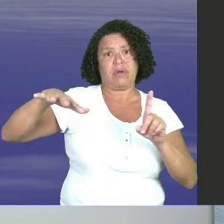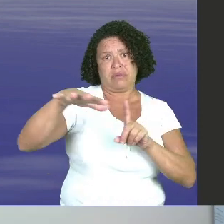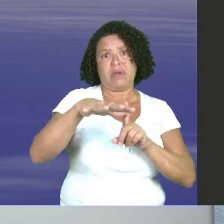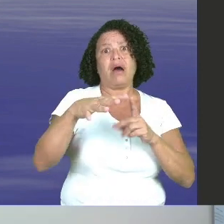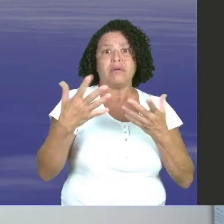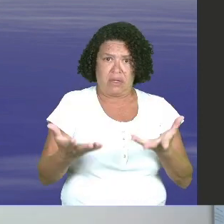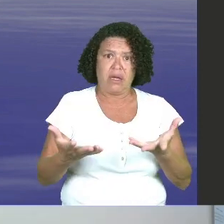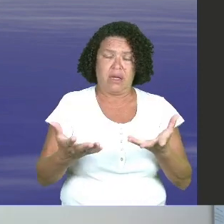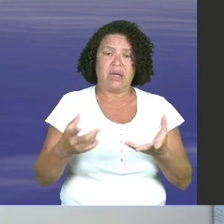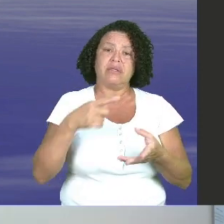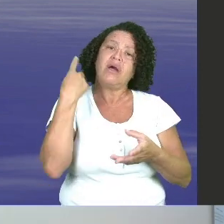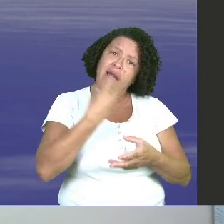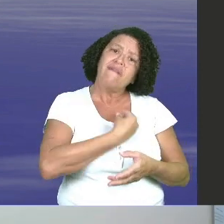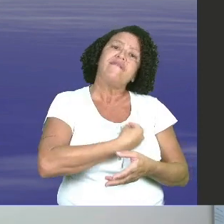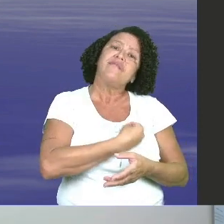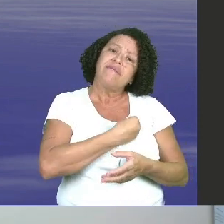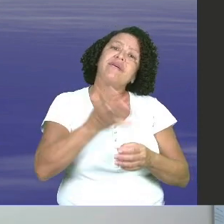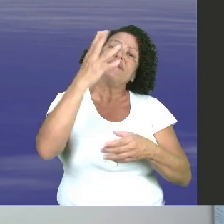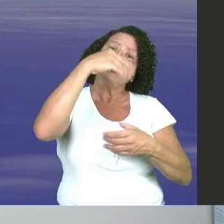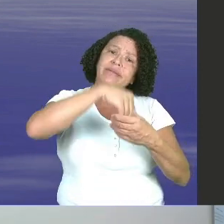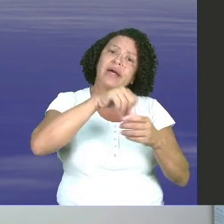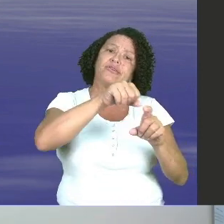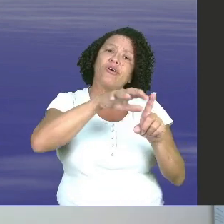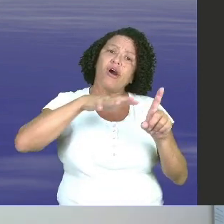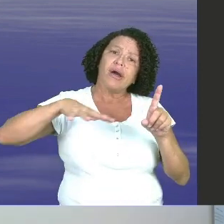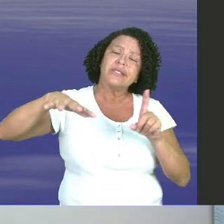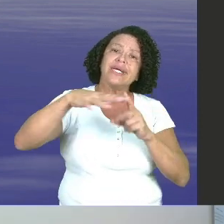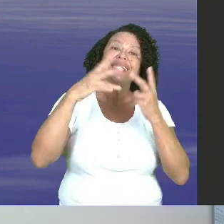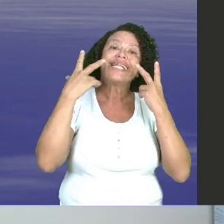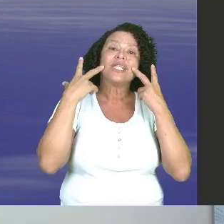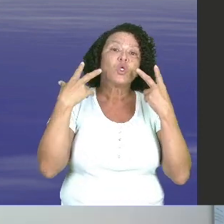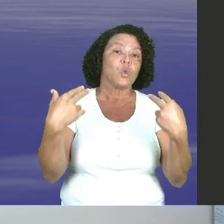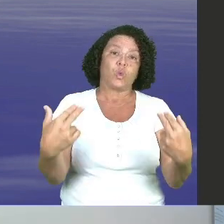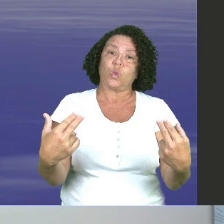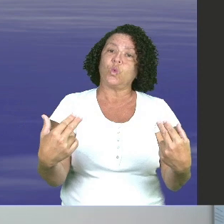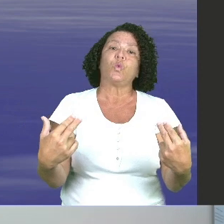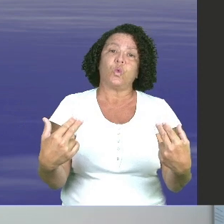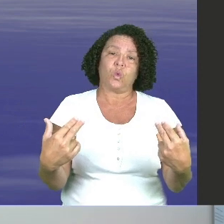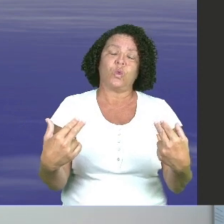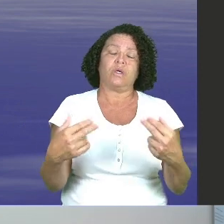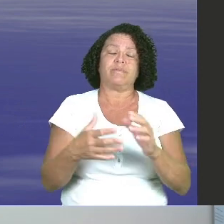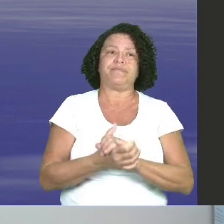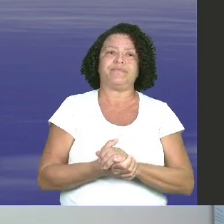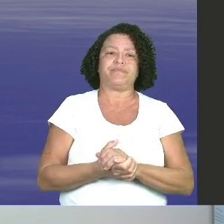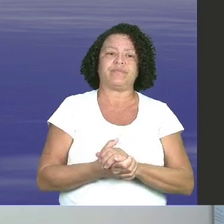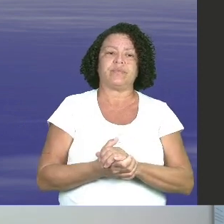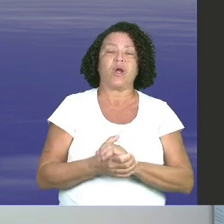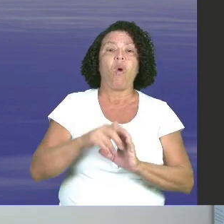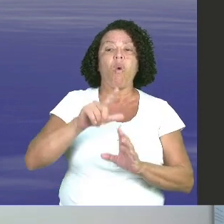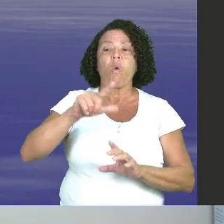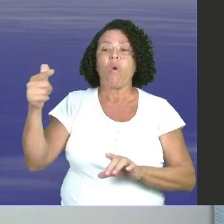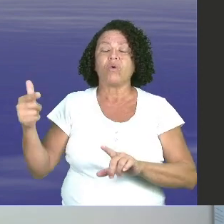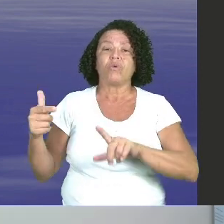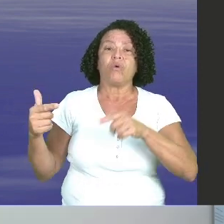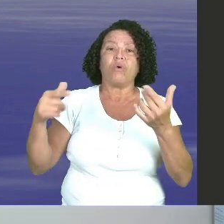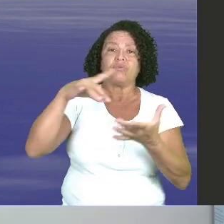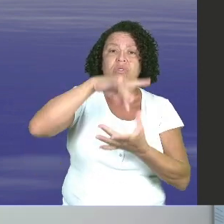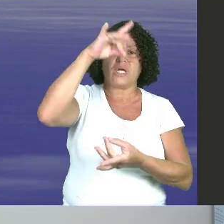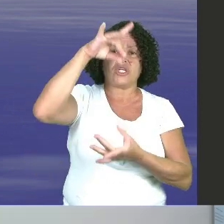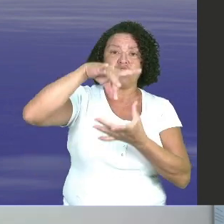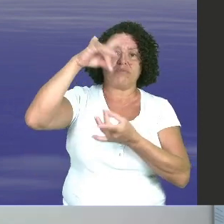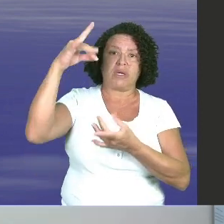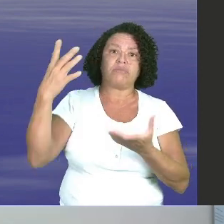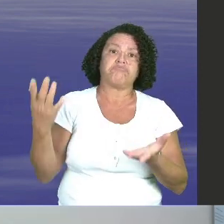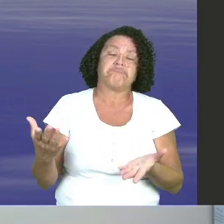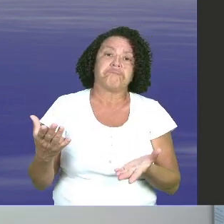sociedade e vivemos dentro de uma natureza com outros espíritos,